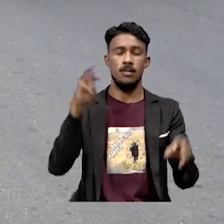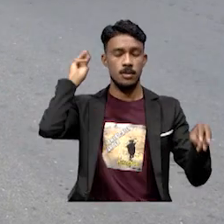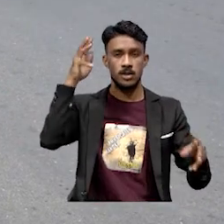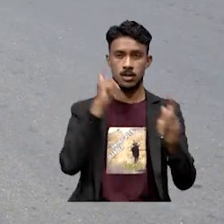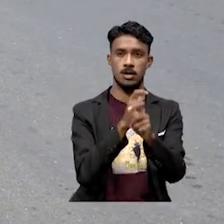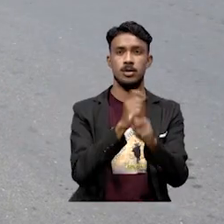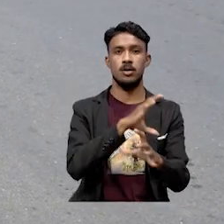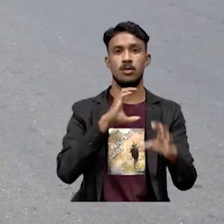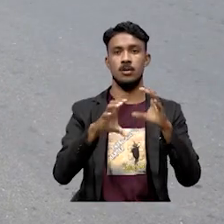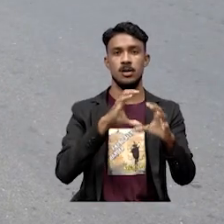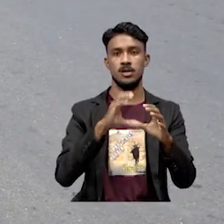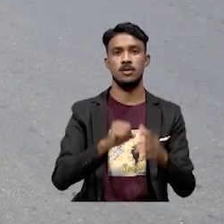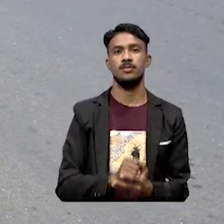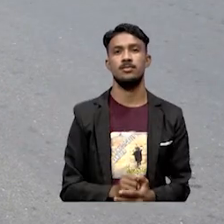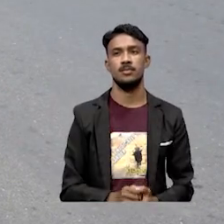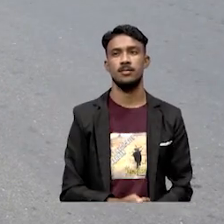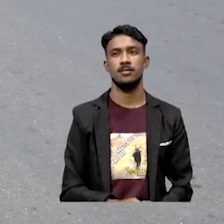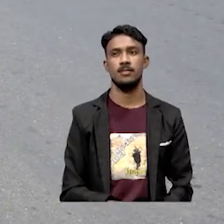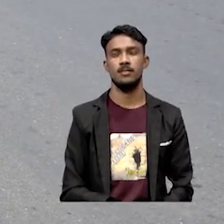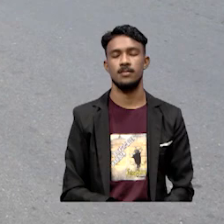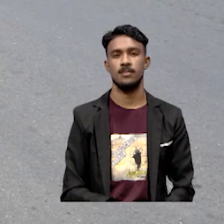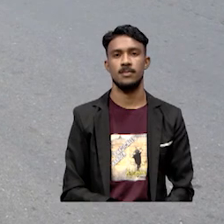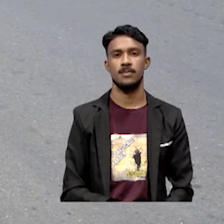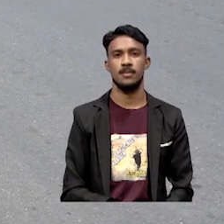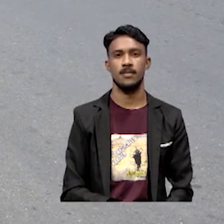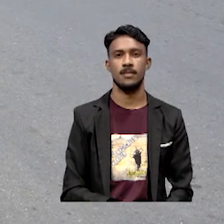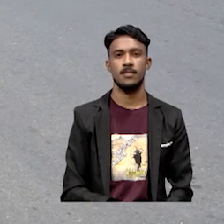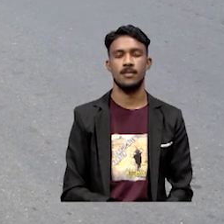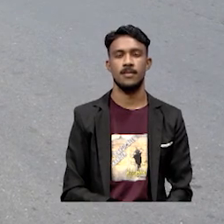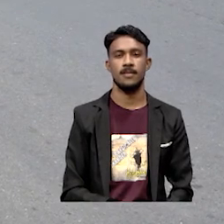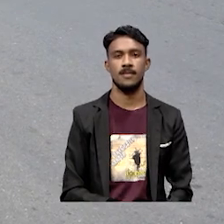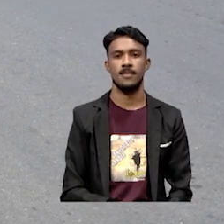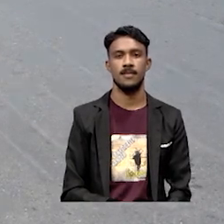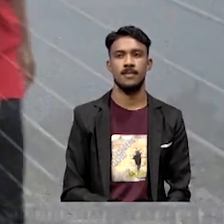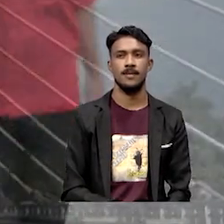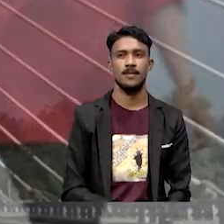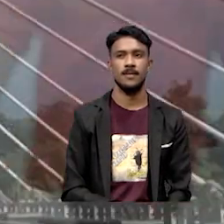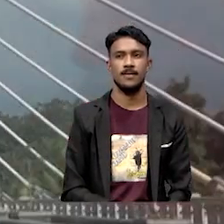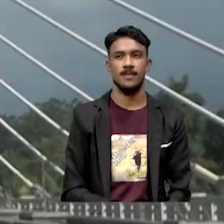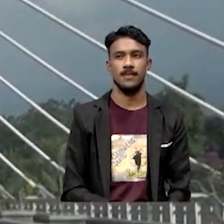Comunicação. Equipa Cobertura, GMN.